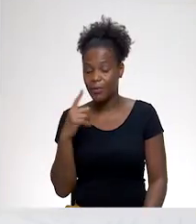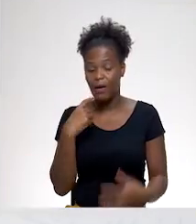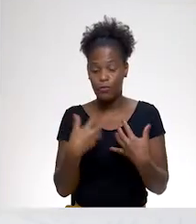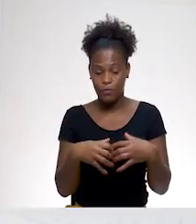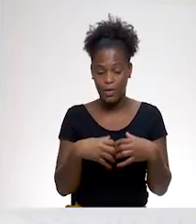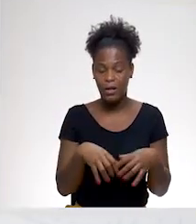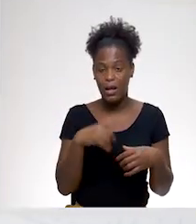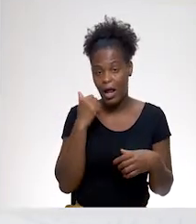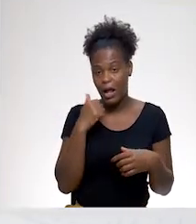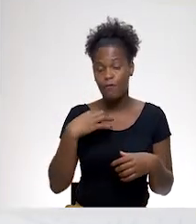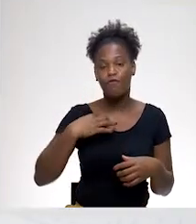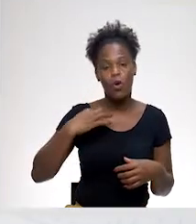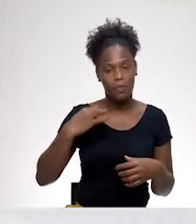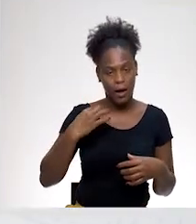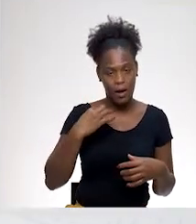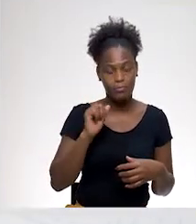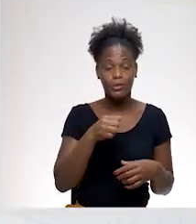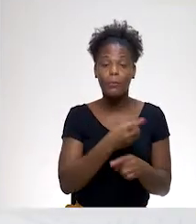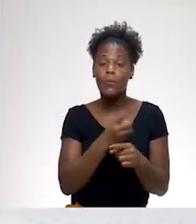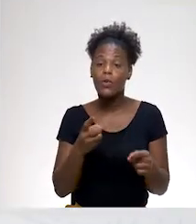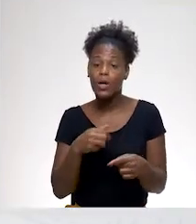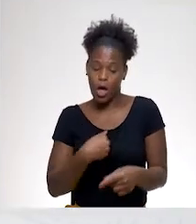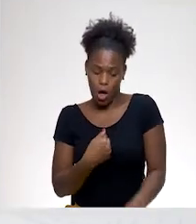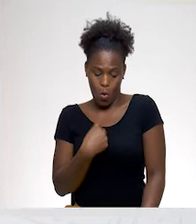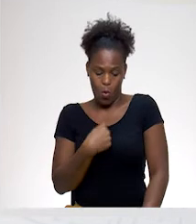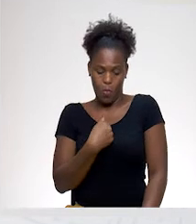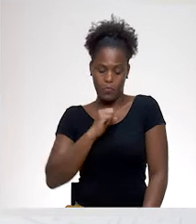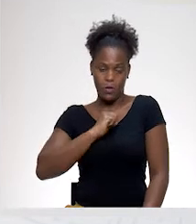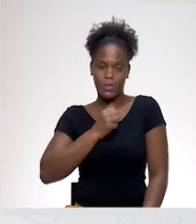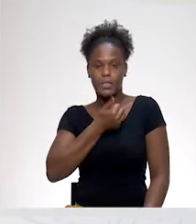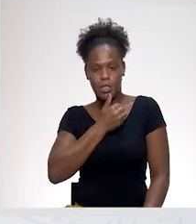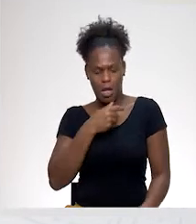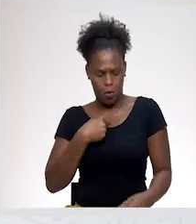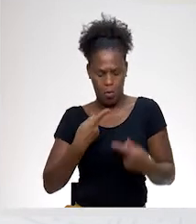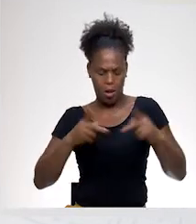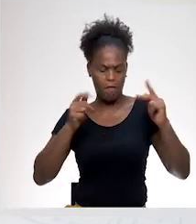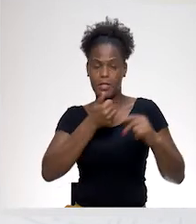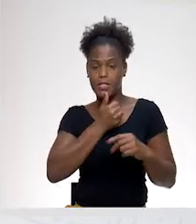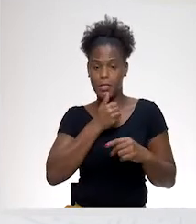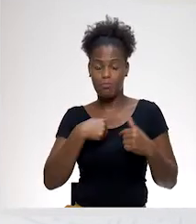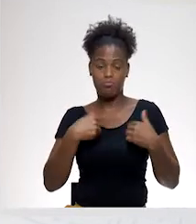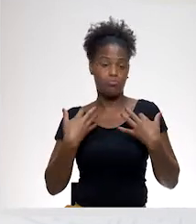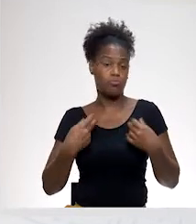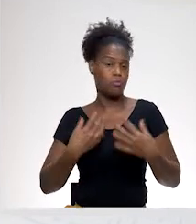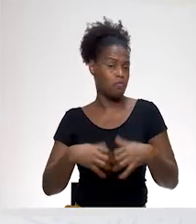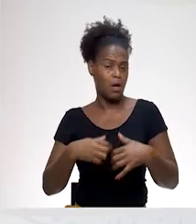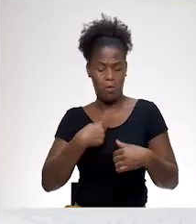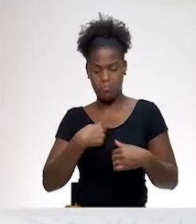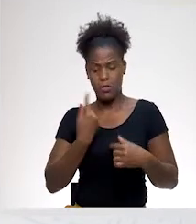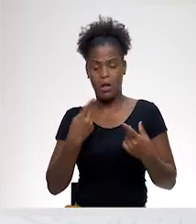dúvida cartesiana é voluntária, por quê? Porque é o próprio eu que decide livremente